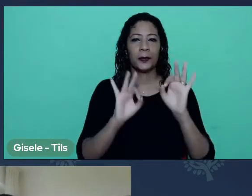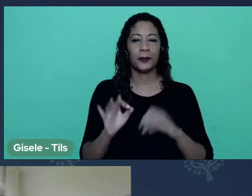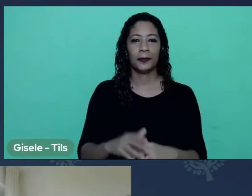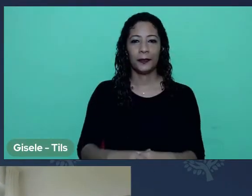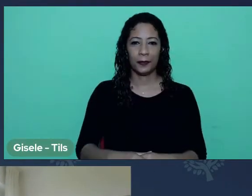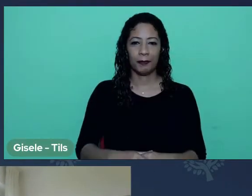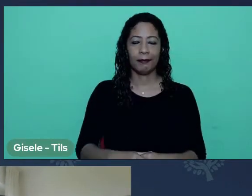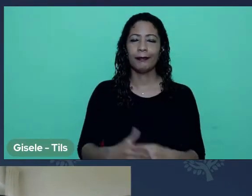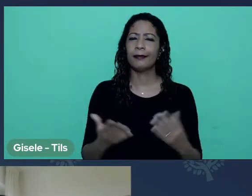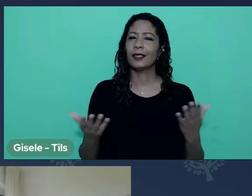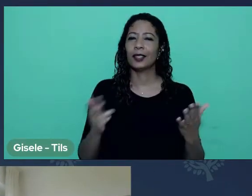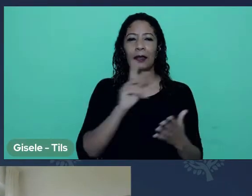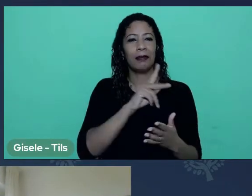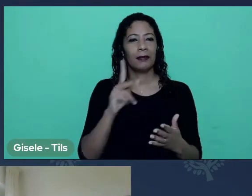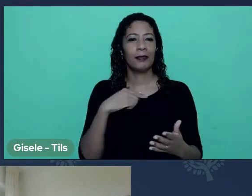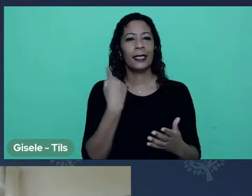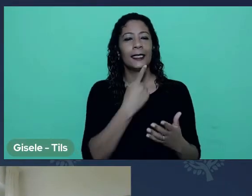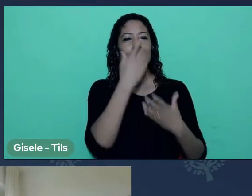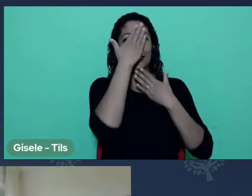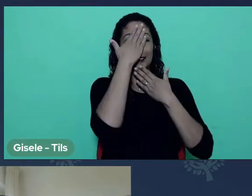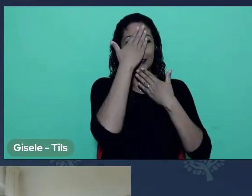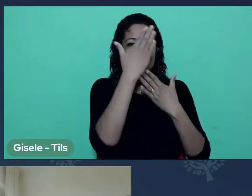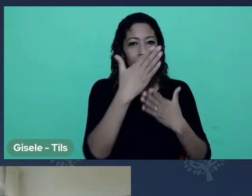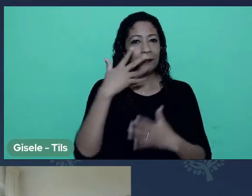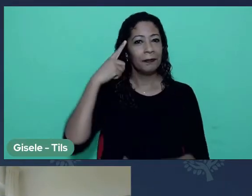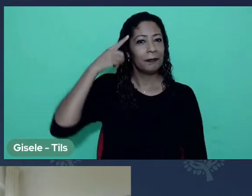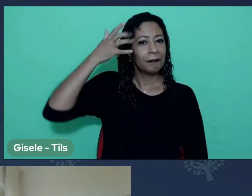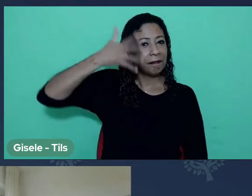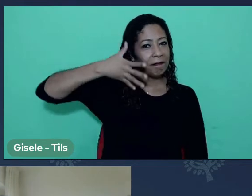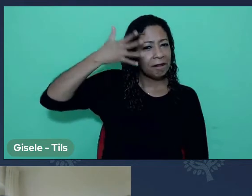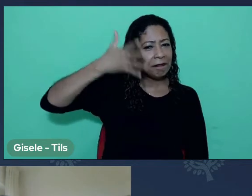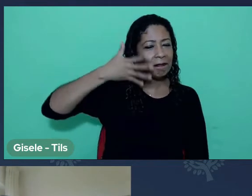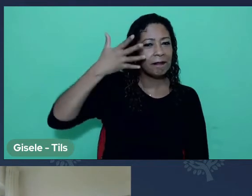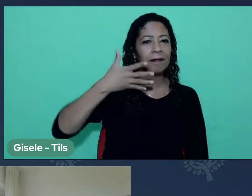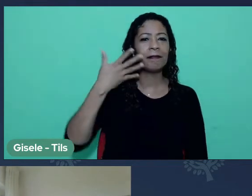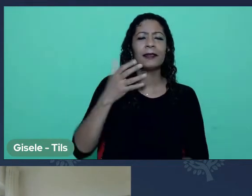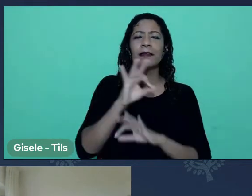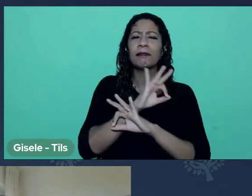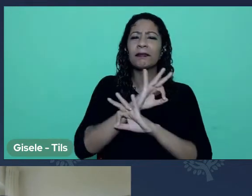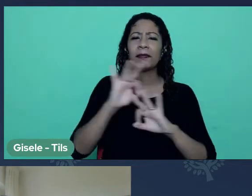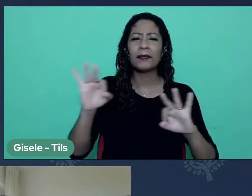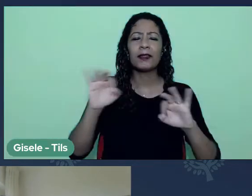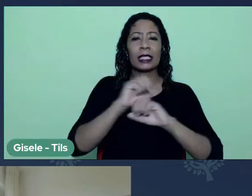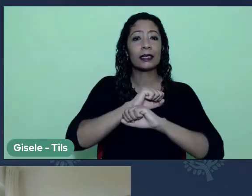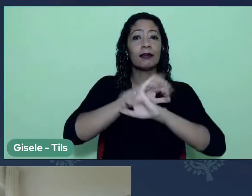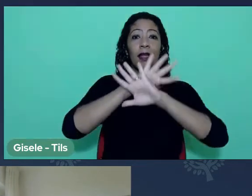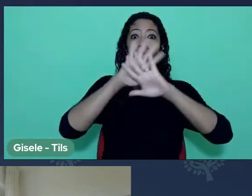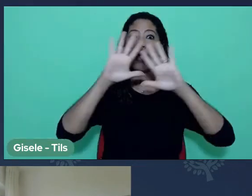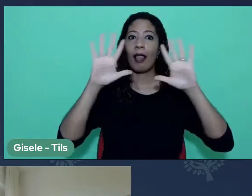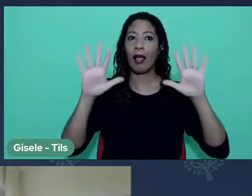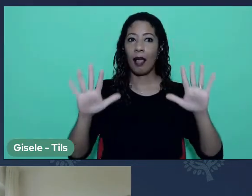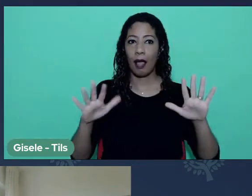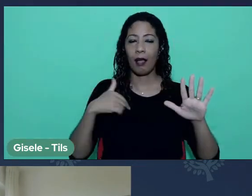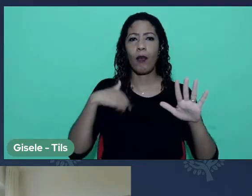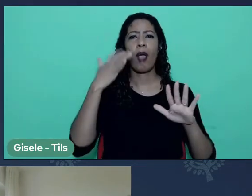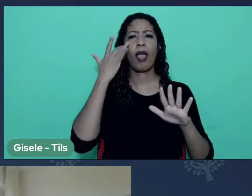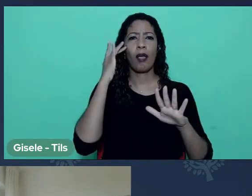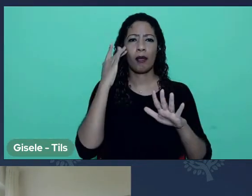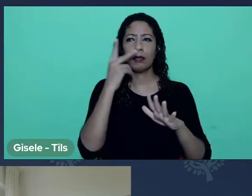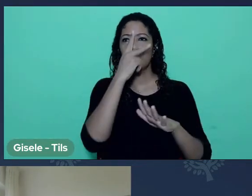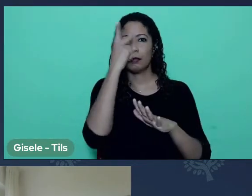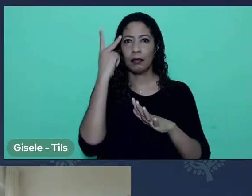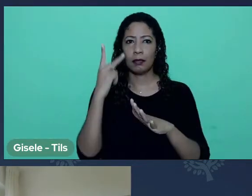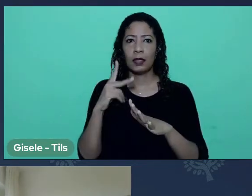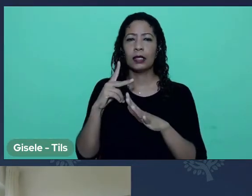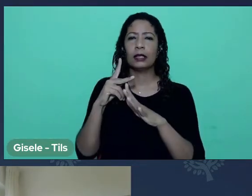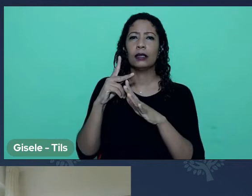Professor, nós que agradecemos a sua palestra, foi sensacional, muito esclarecedora. Acho que a gente ficou com muita dúvida sobre asma grave, né? Depois